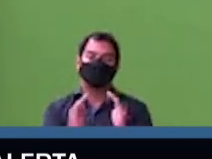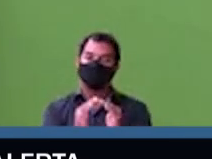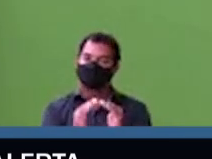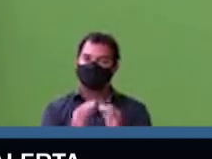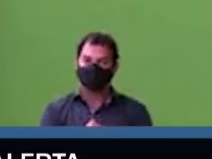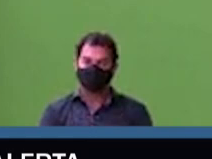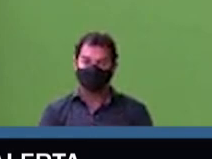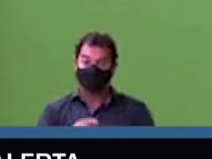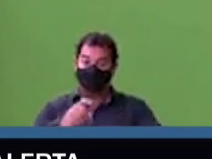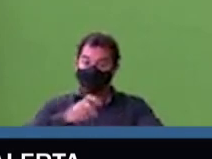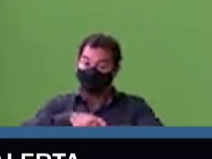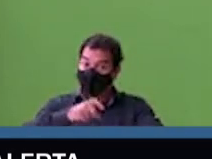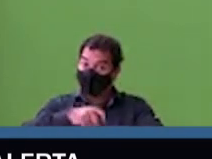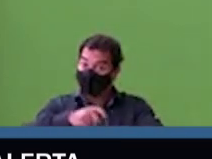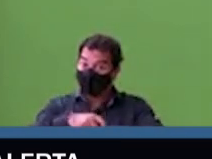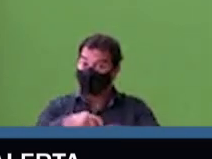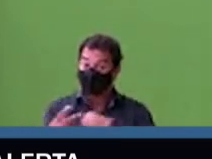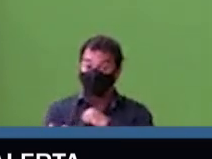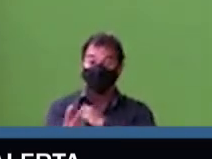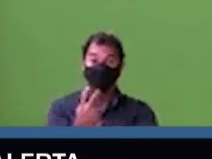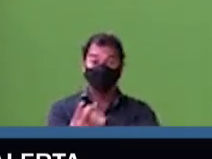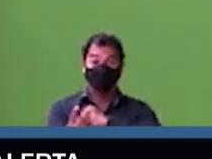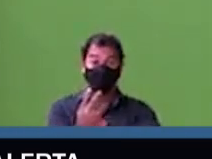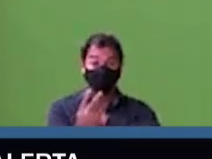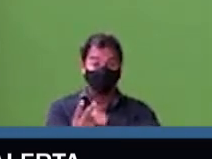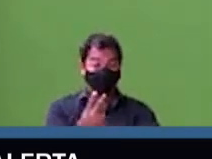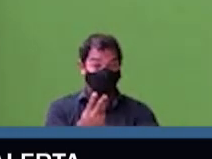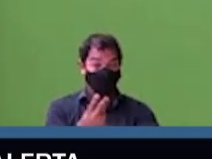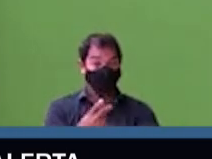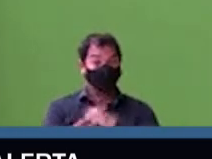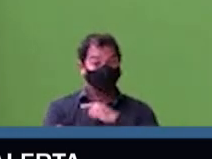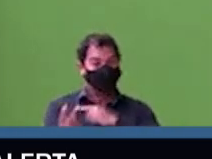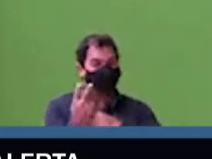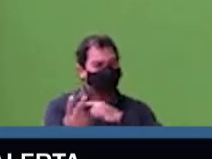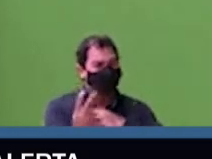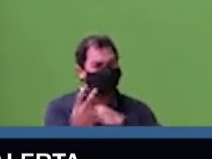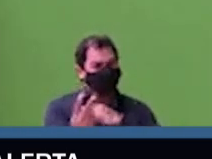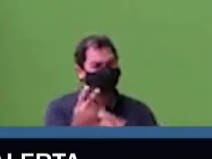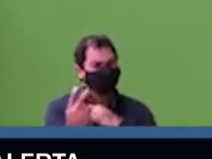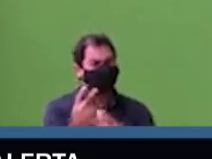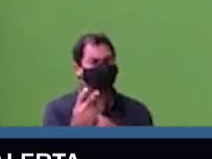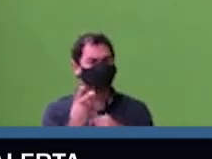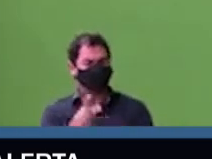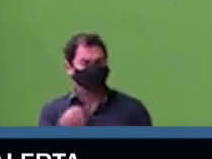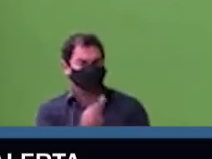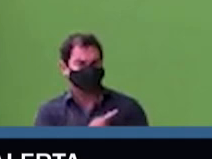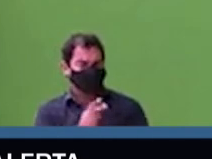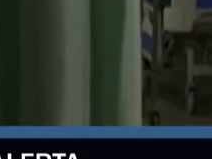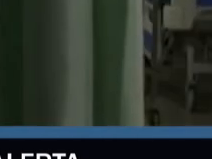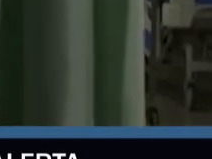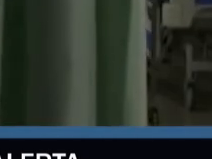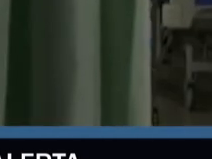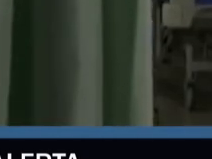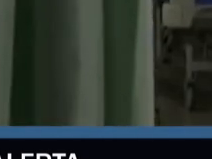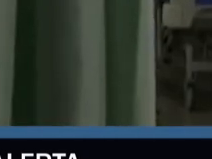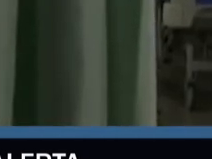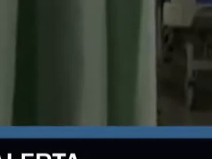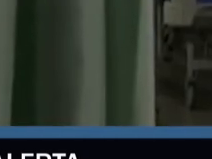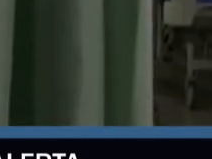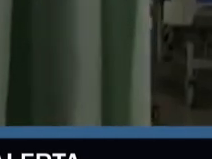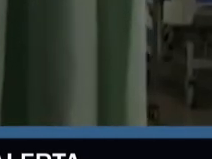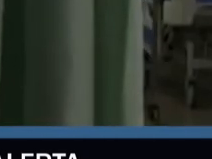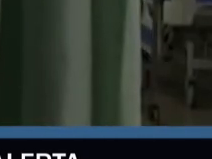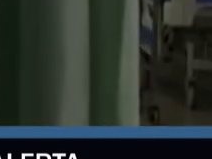em momento de defesa, de proteção de nós e daqueles que amamos.